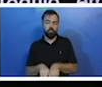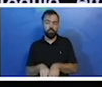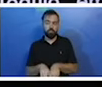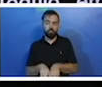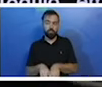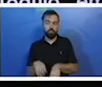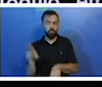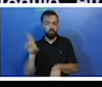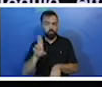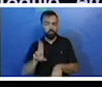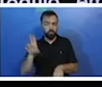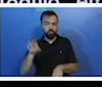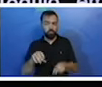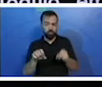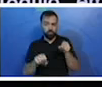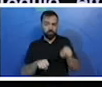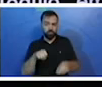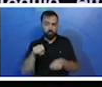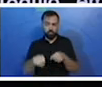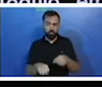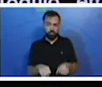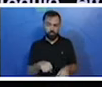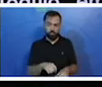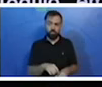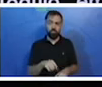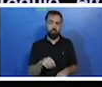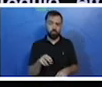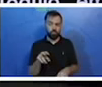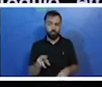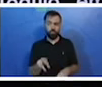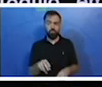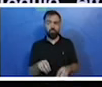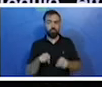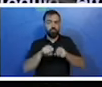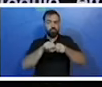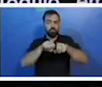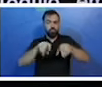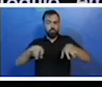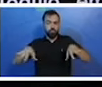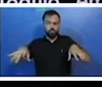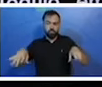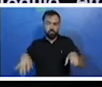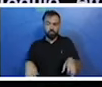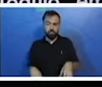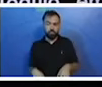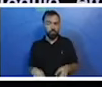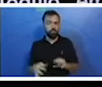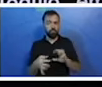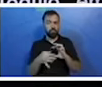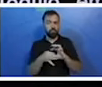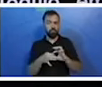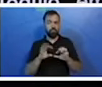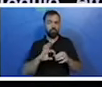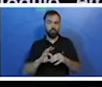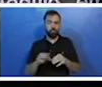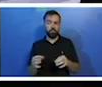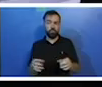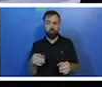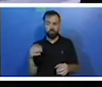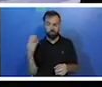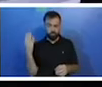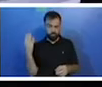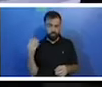também é utilizada a mesma bicicleta. E começou também a se difundir até que nos próximos Jogos Olímpicos ela será uma